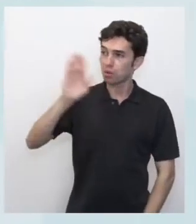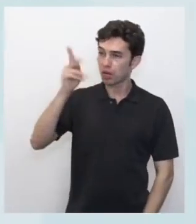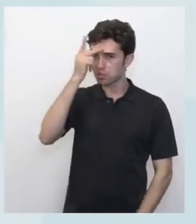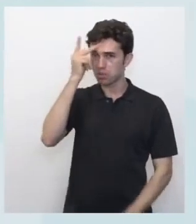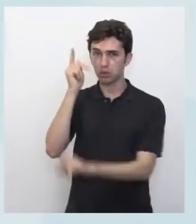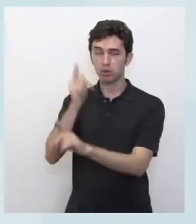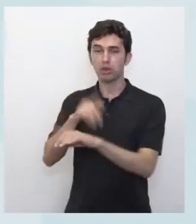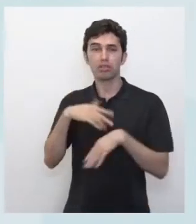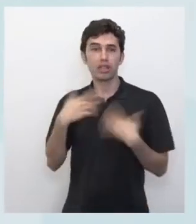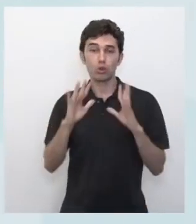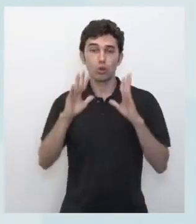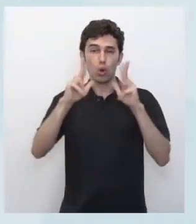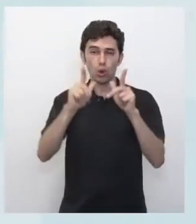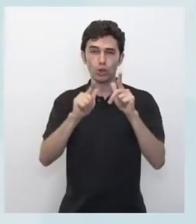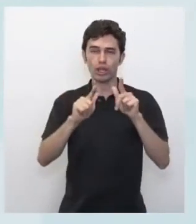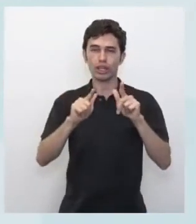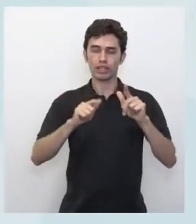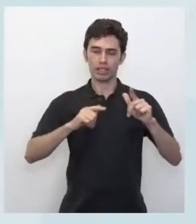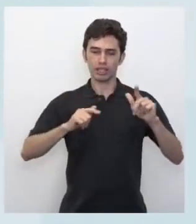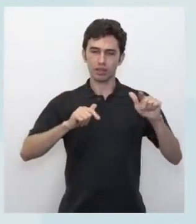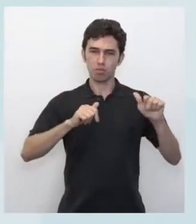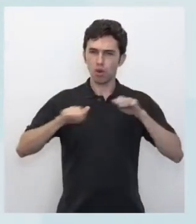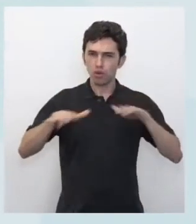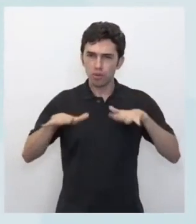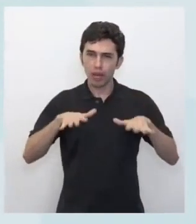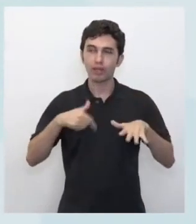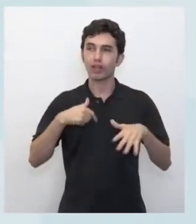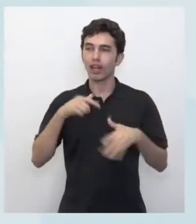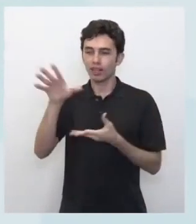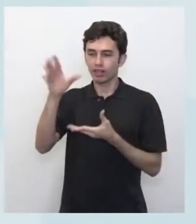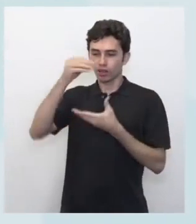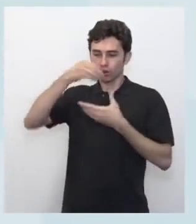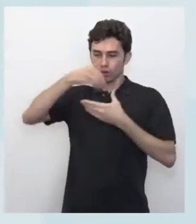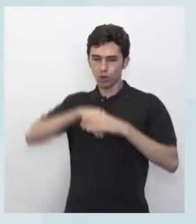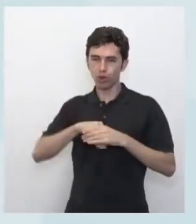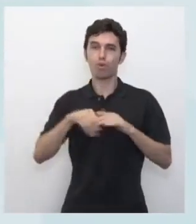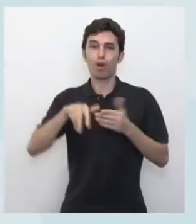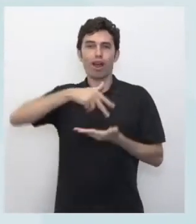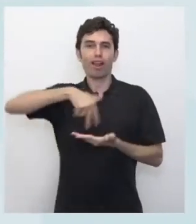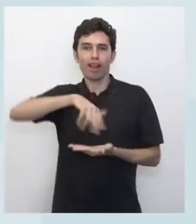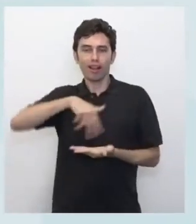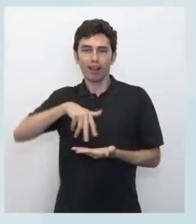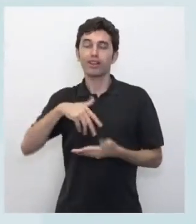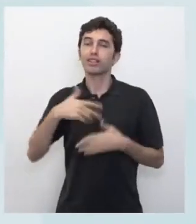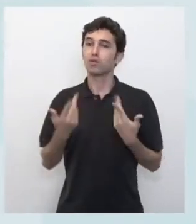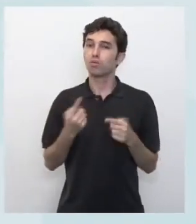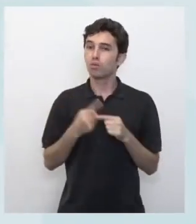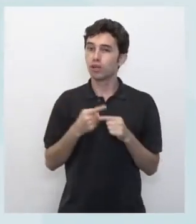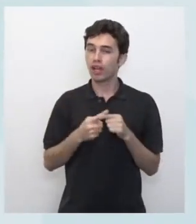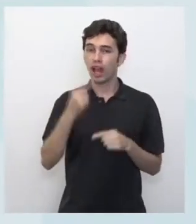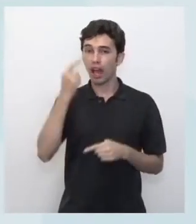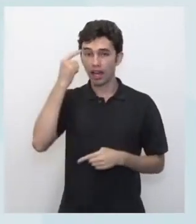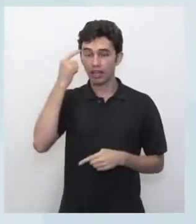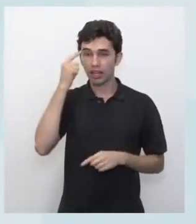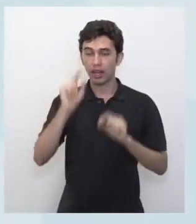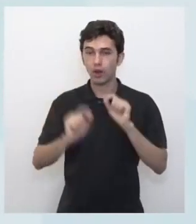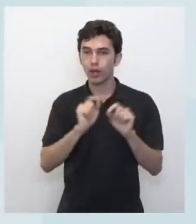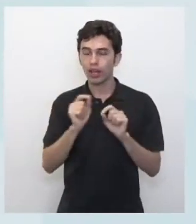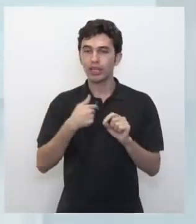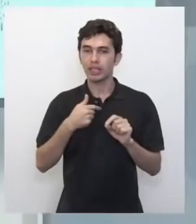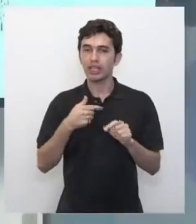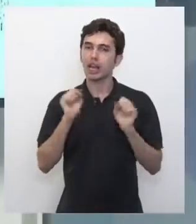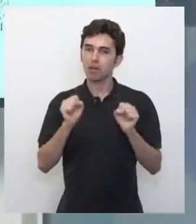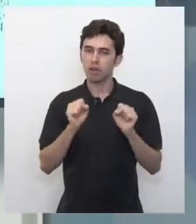gestos todos dentro da dança. Por quê? A ideia é que a dança deixe de ter aquela estilização, como podemos dizer,